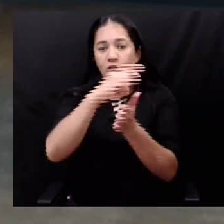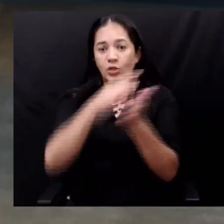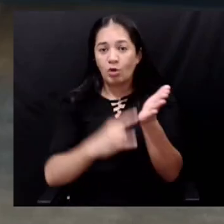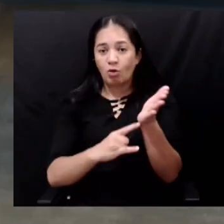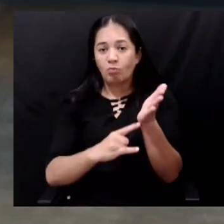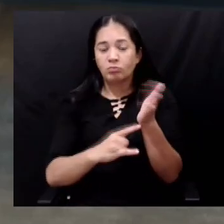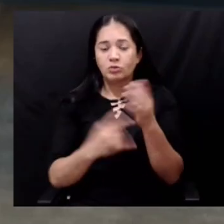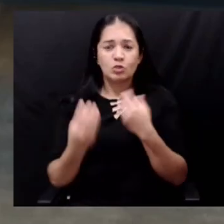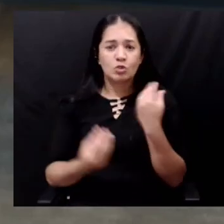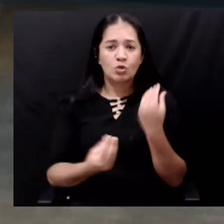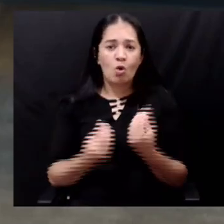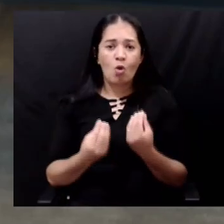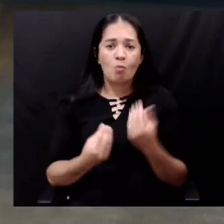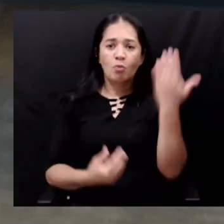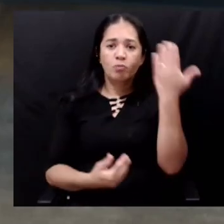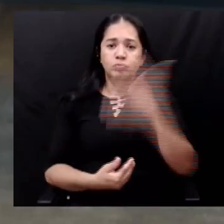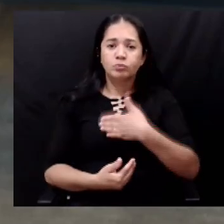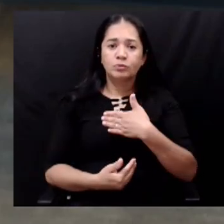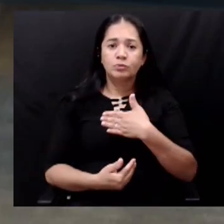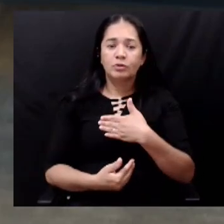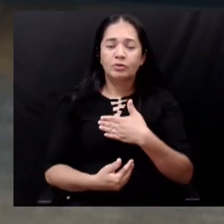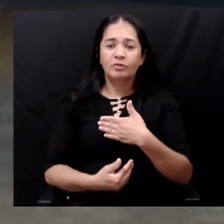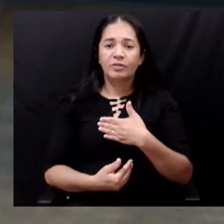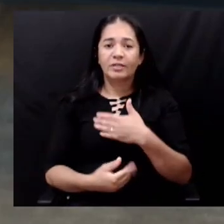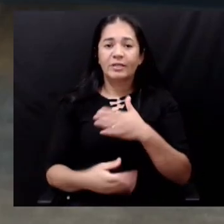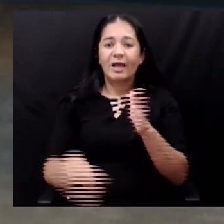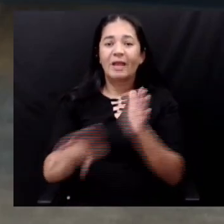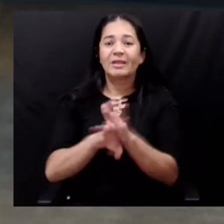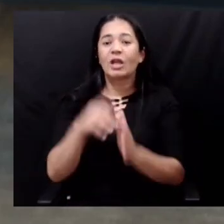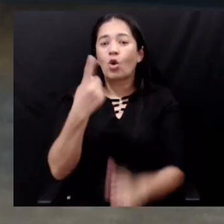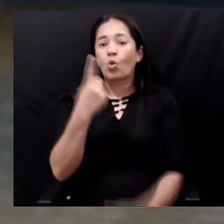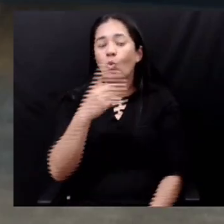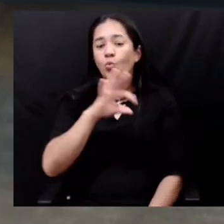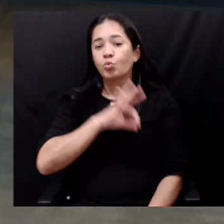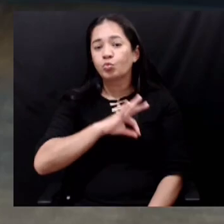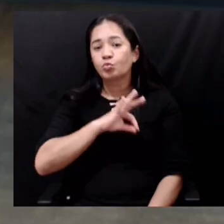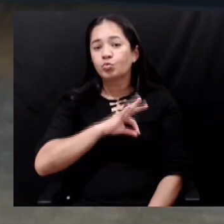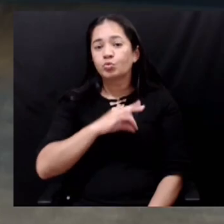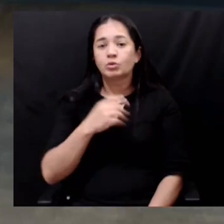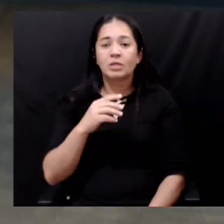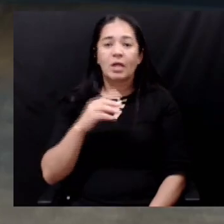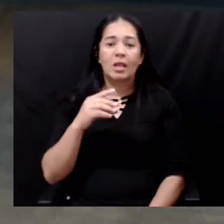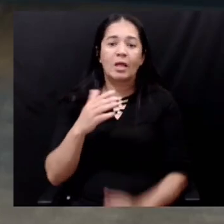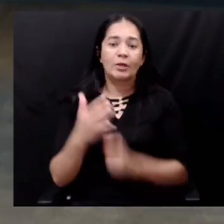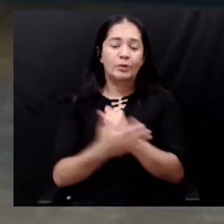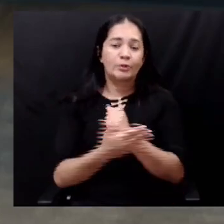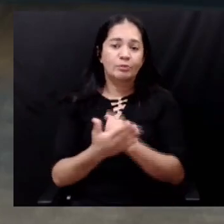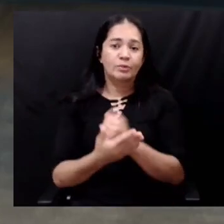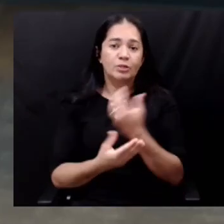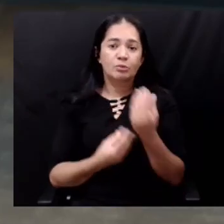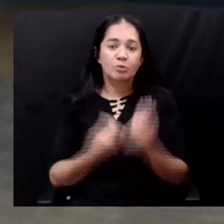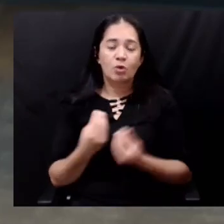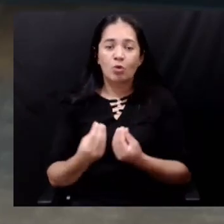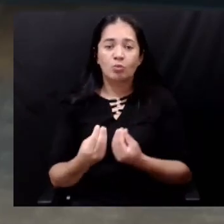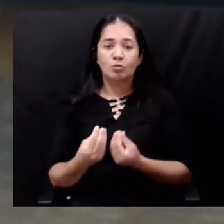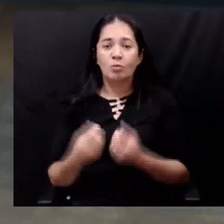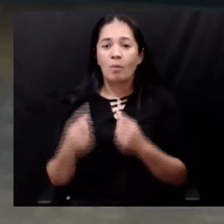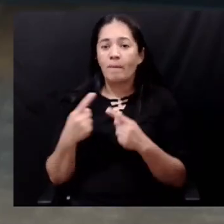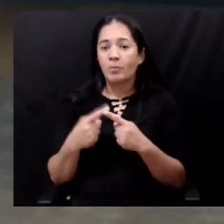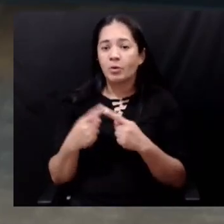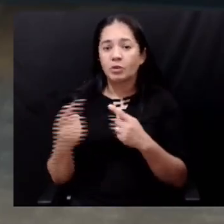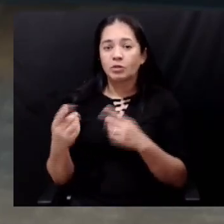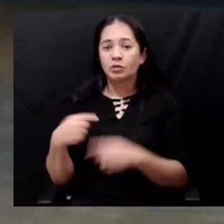que é até um salário mínimo? Depois você podia explicar, por favor, porque a gente pode... Isso é uma coisa que